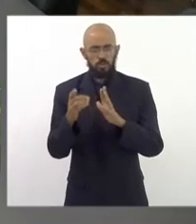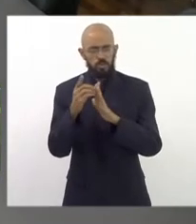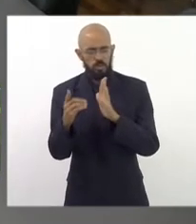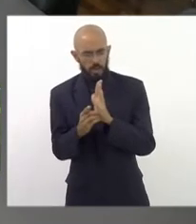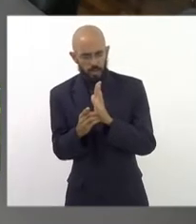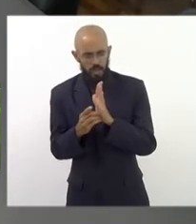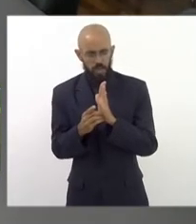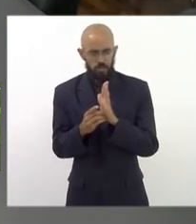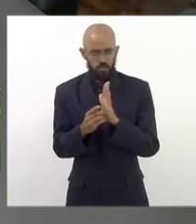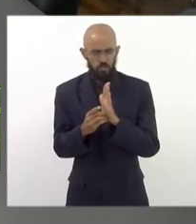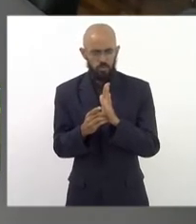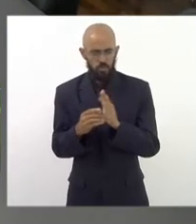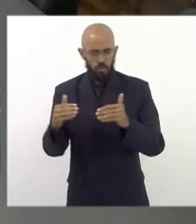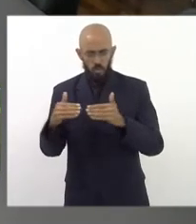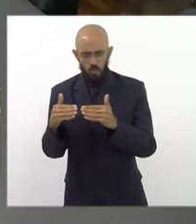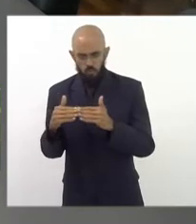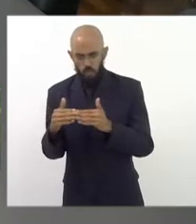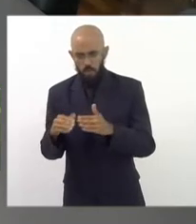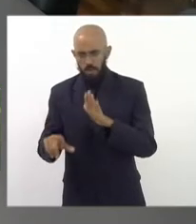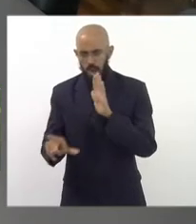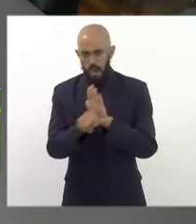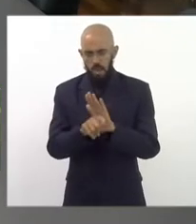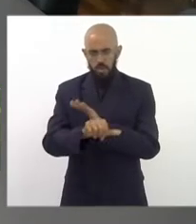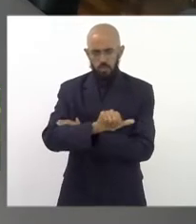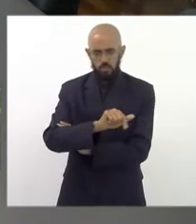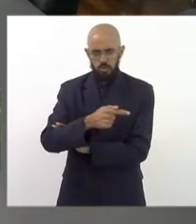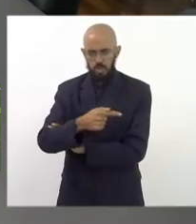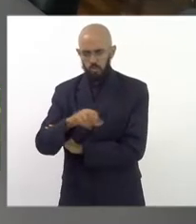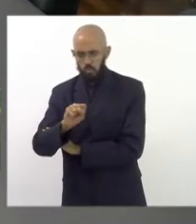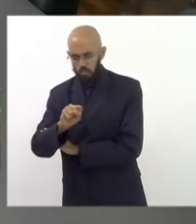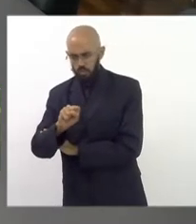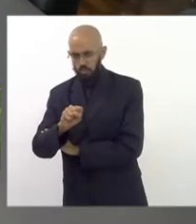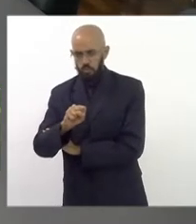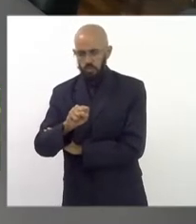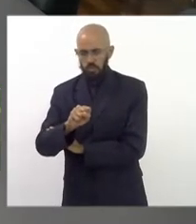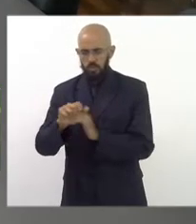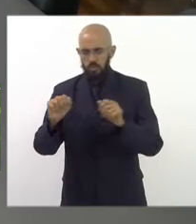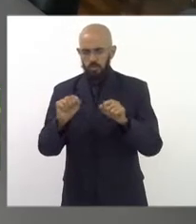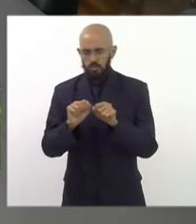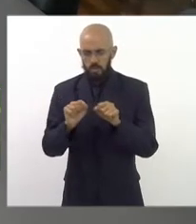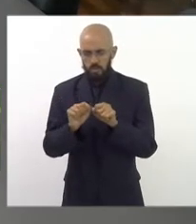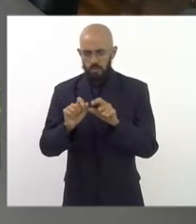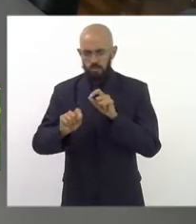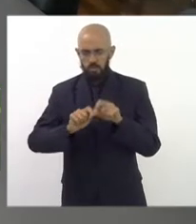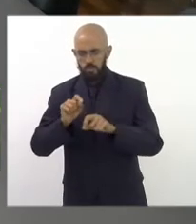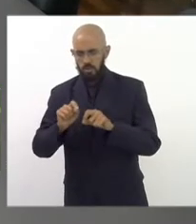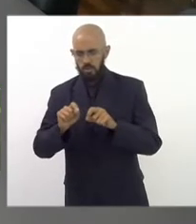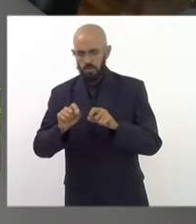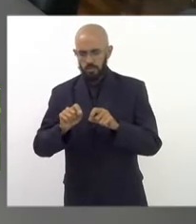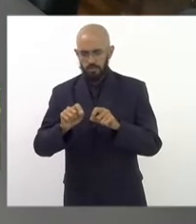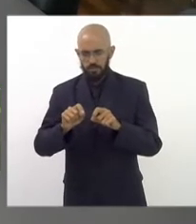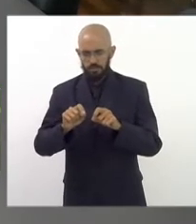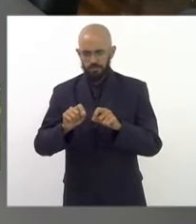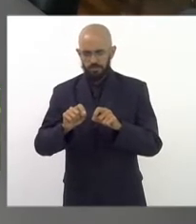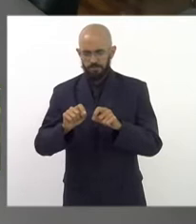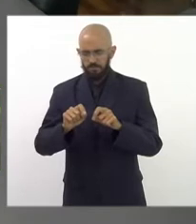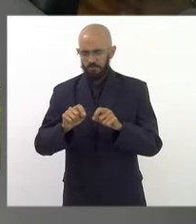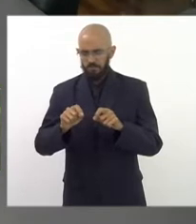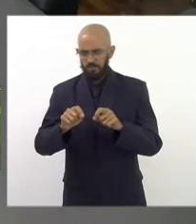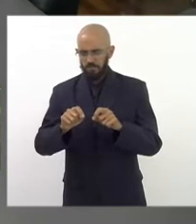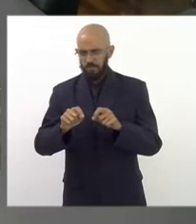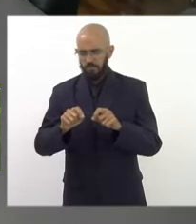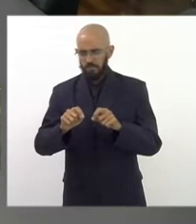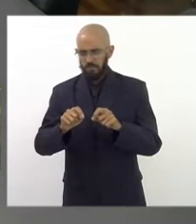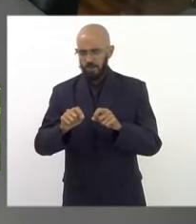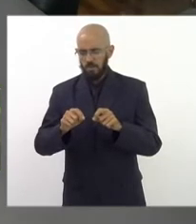quando regulamentou a Lei 178, e acabou botando algo que teria sido uma exação e, portanto,